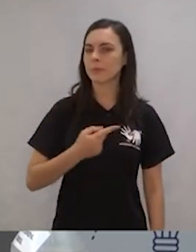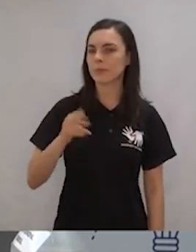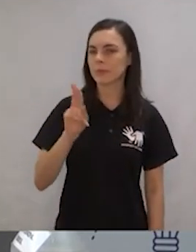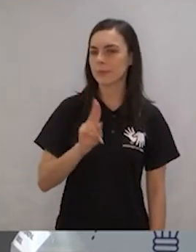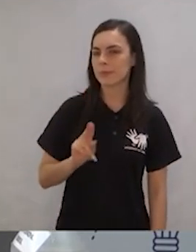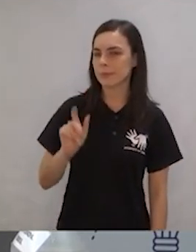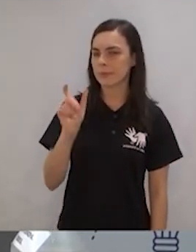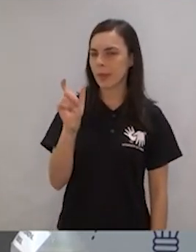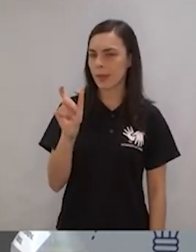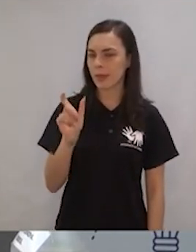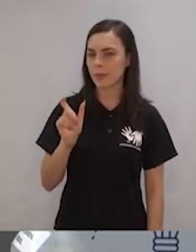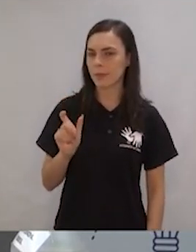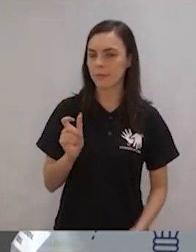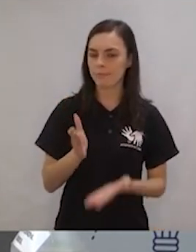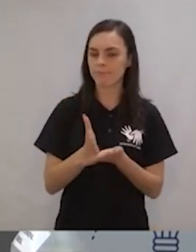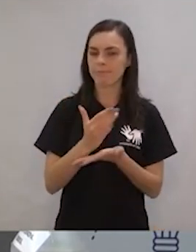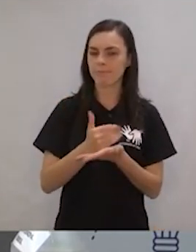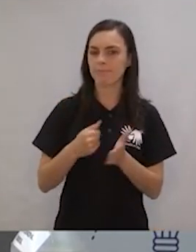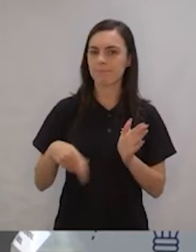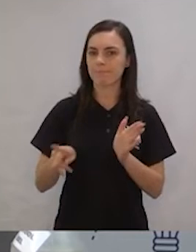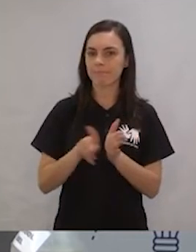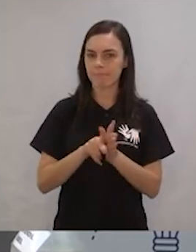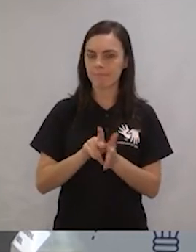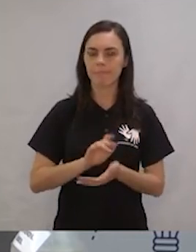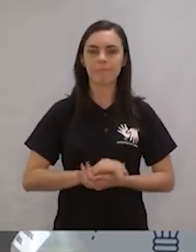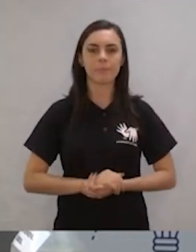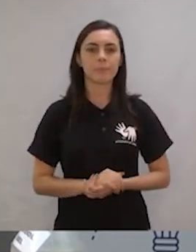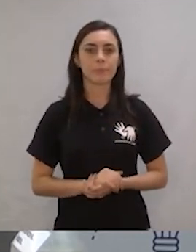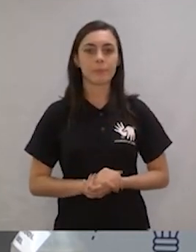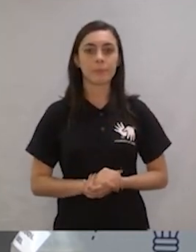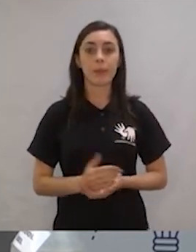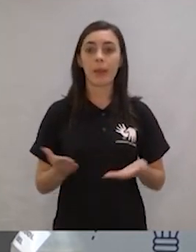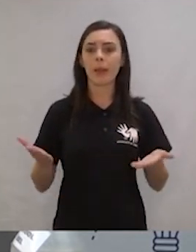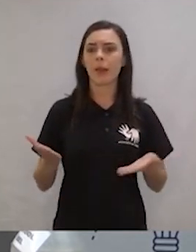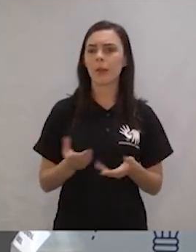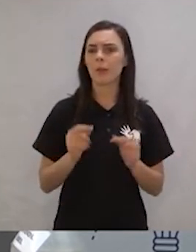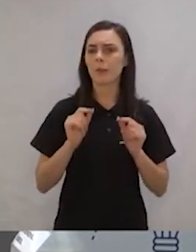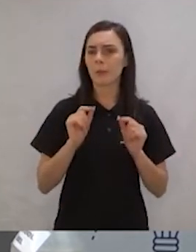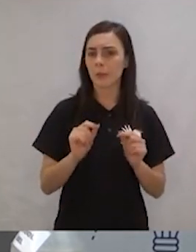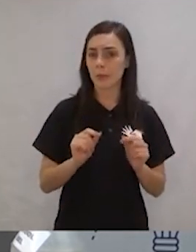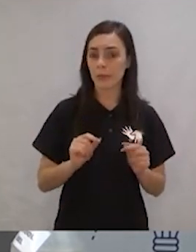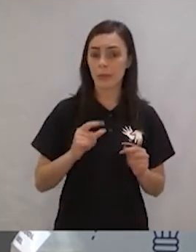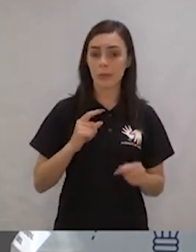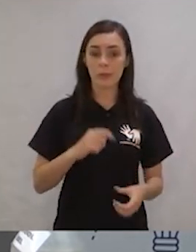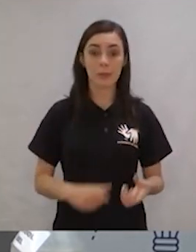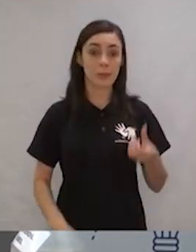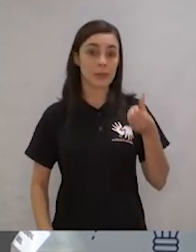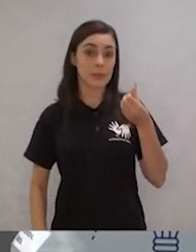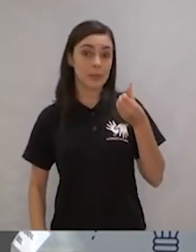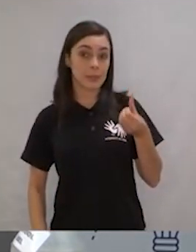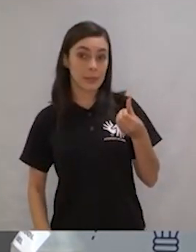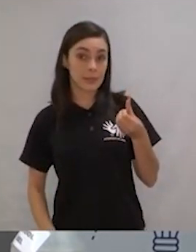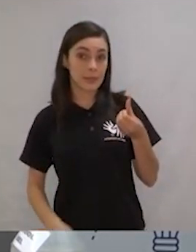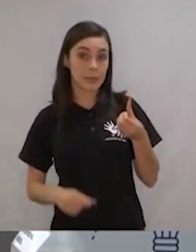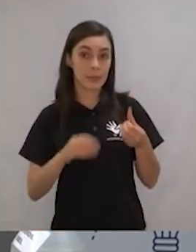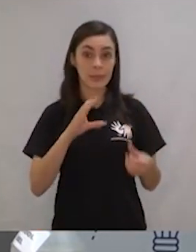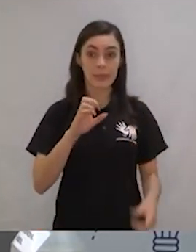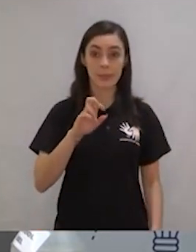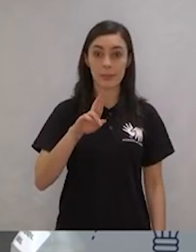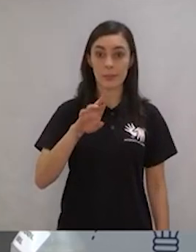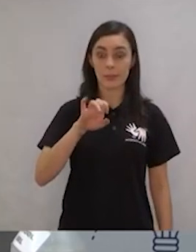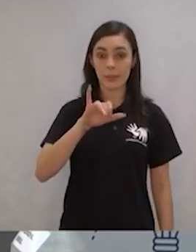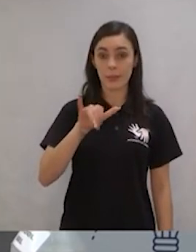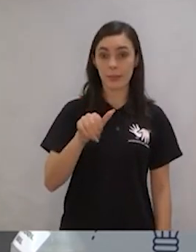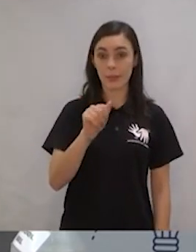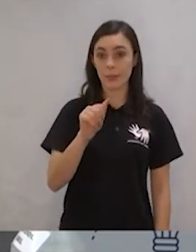nós usamos para falar da divisão. Vamos distribuir 6